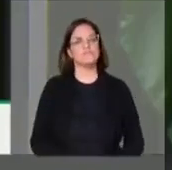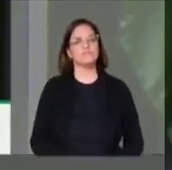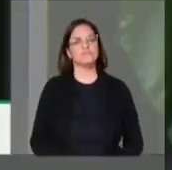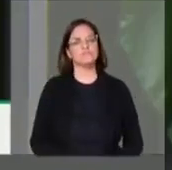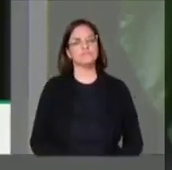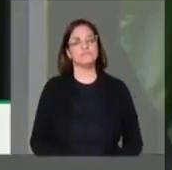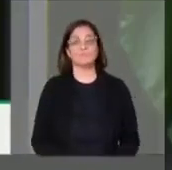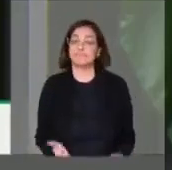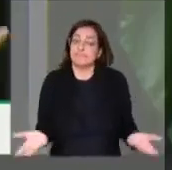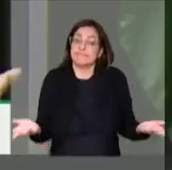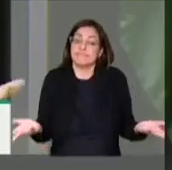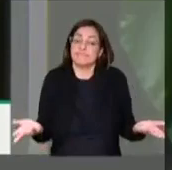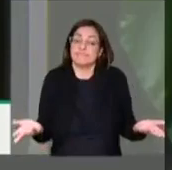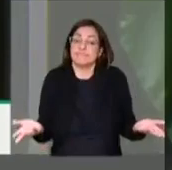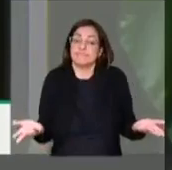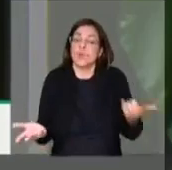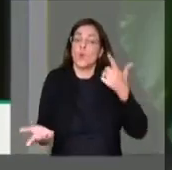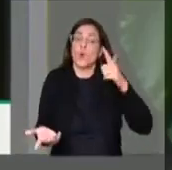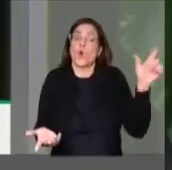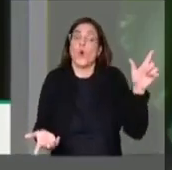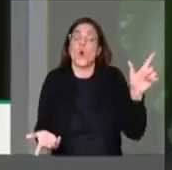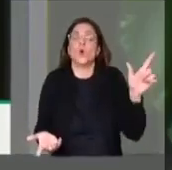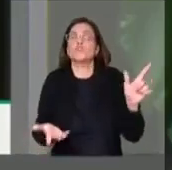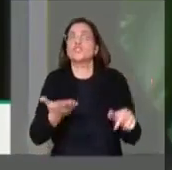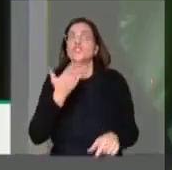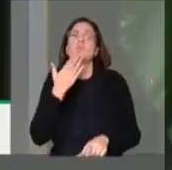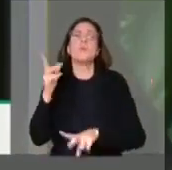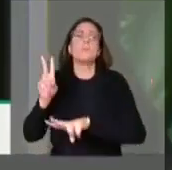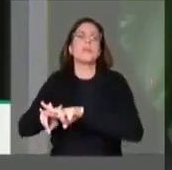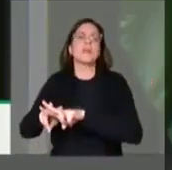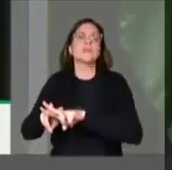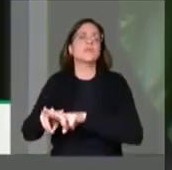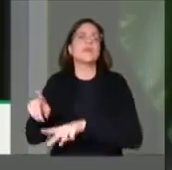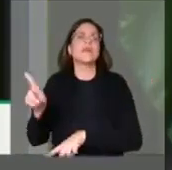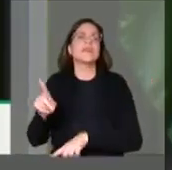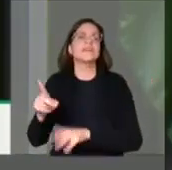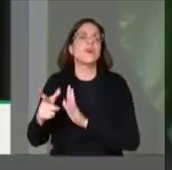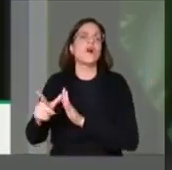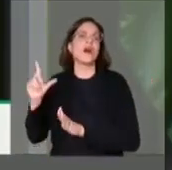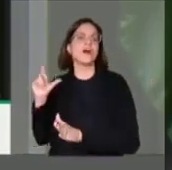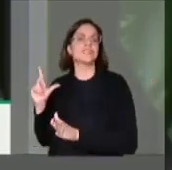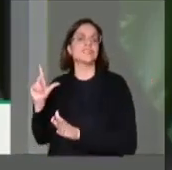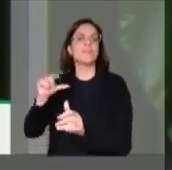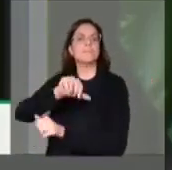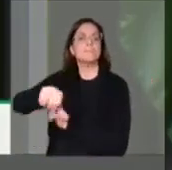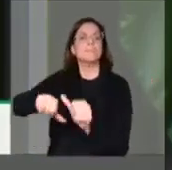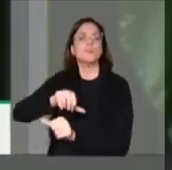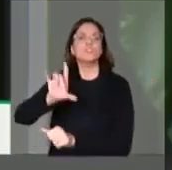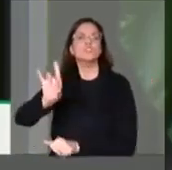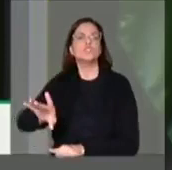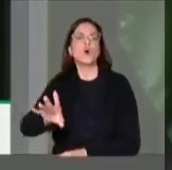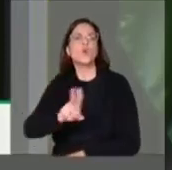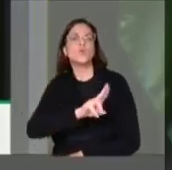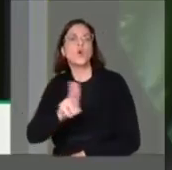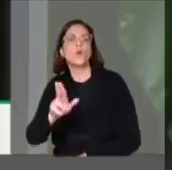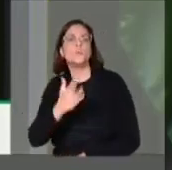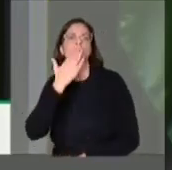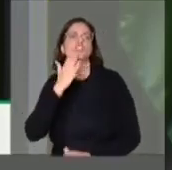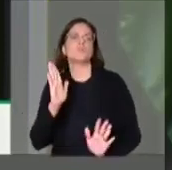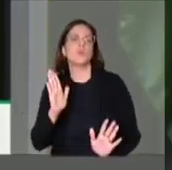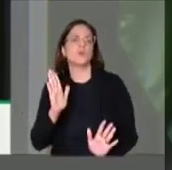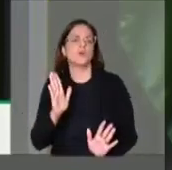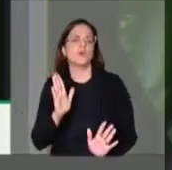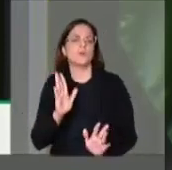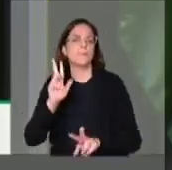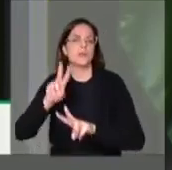preso, só que por um título diverso de prisão, não mais aquela automática, eventualmente declarada inconstitucional pelo